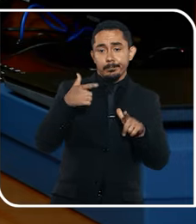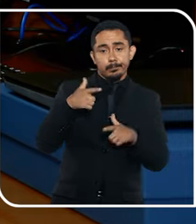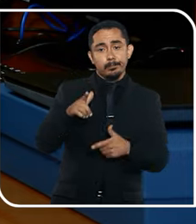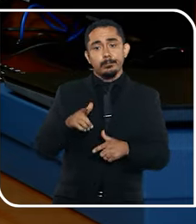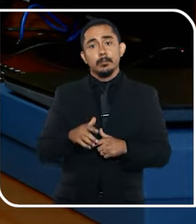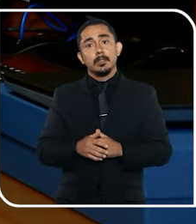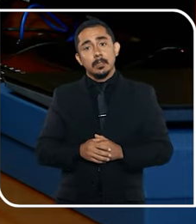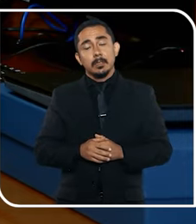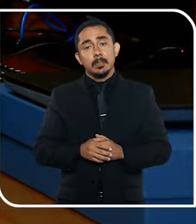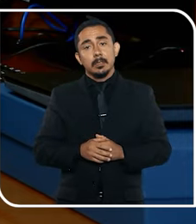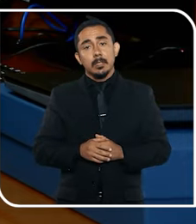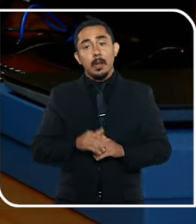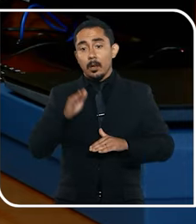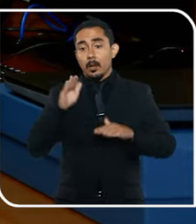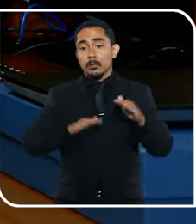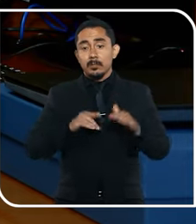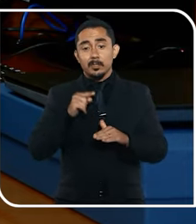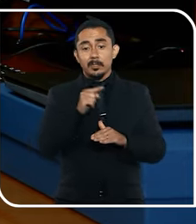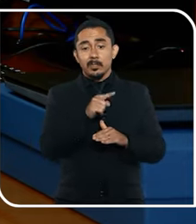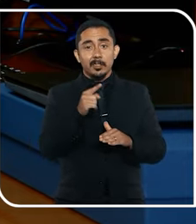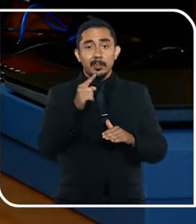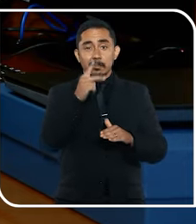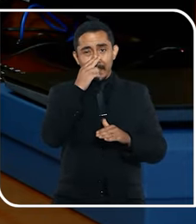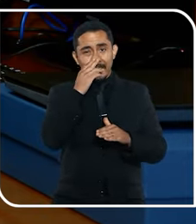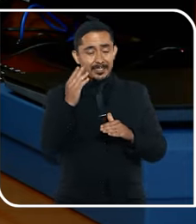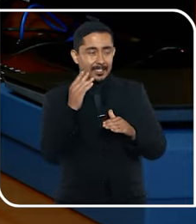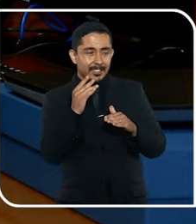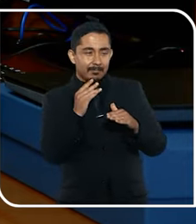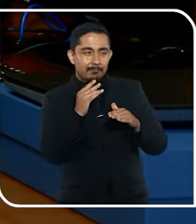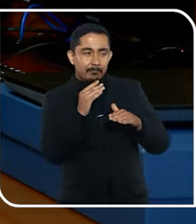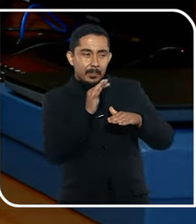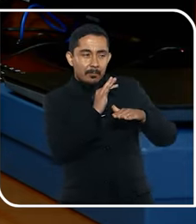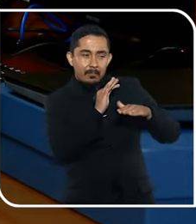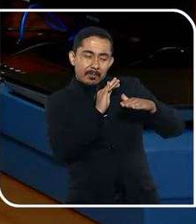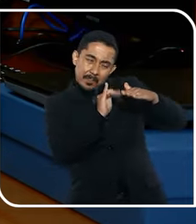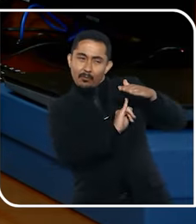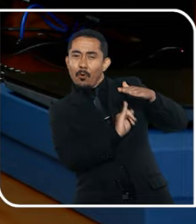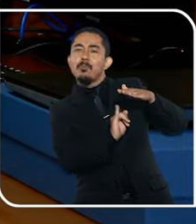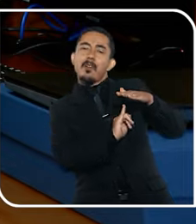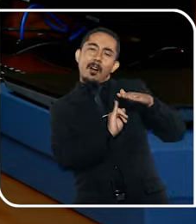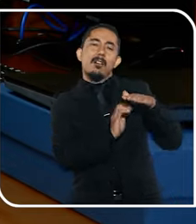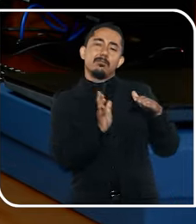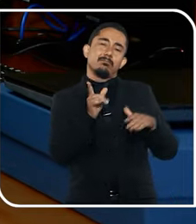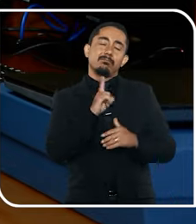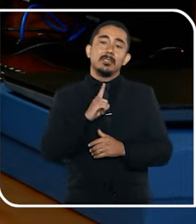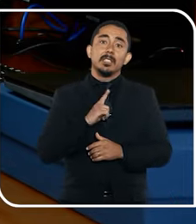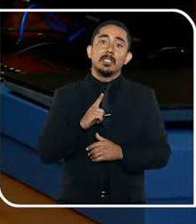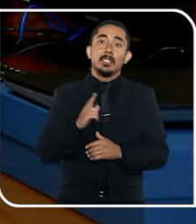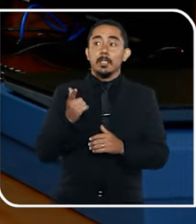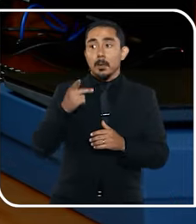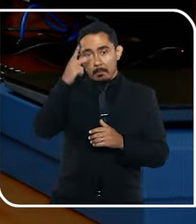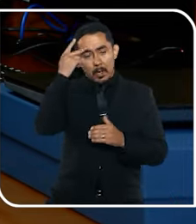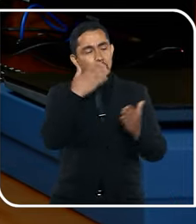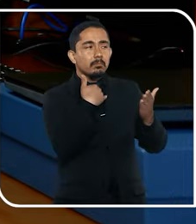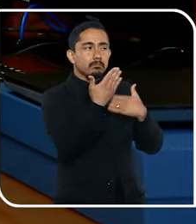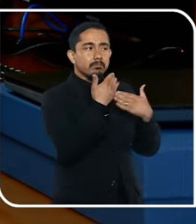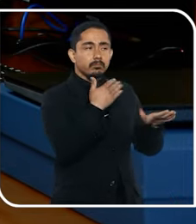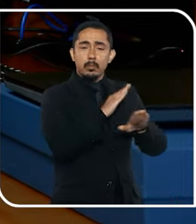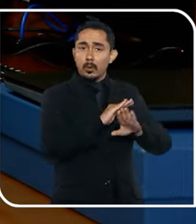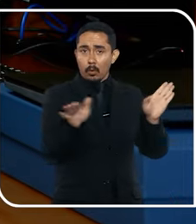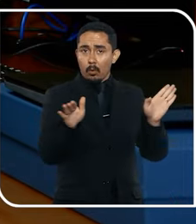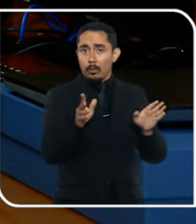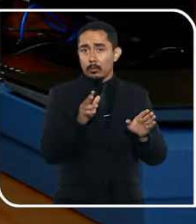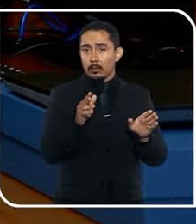onde a guarda acaba sendo informal, né, entre as pessoas ali, e